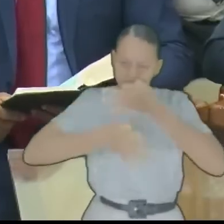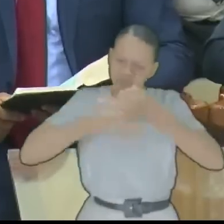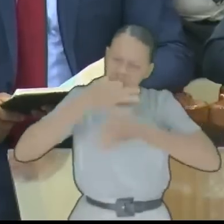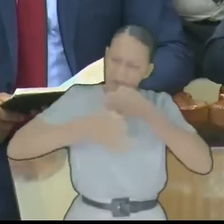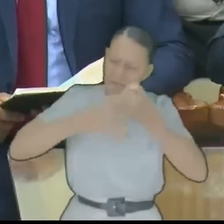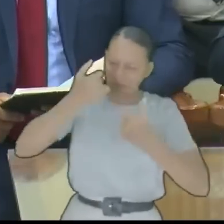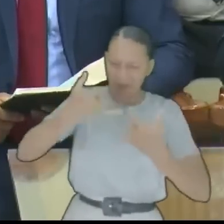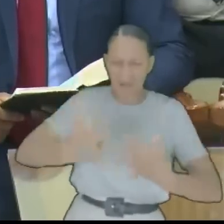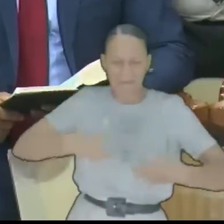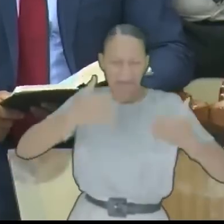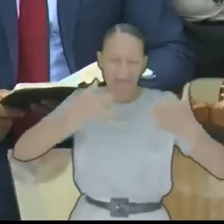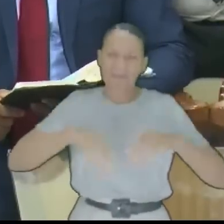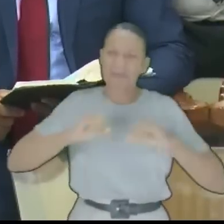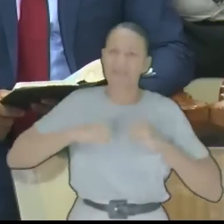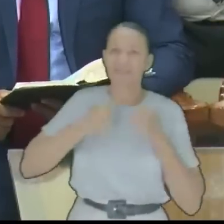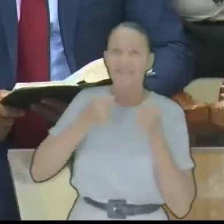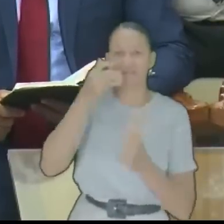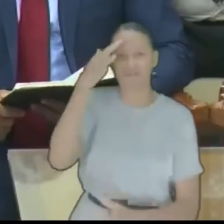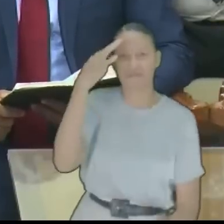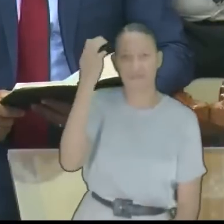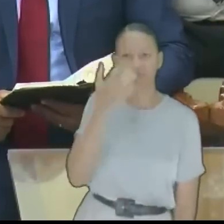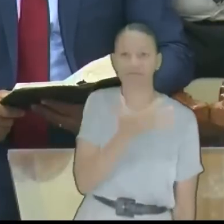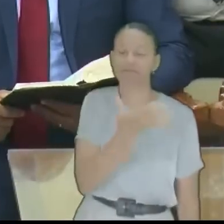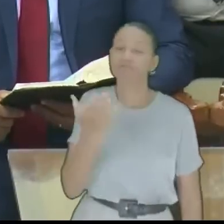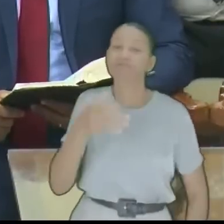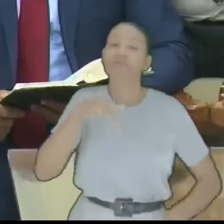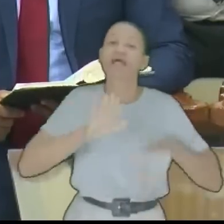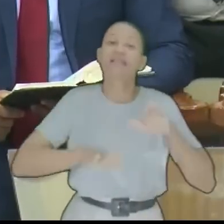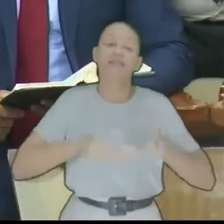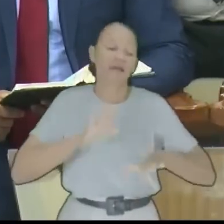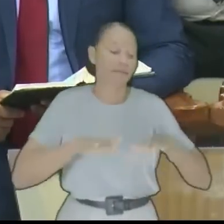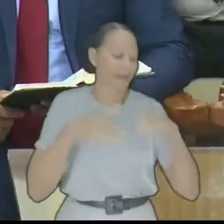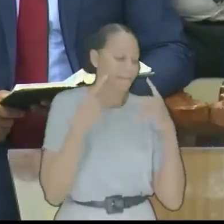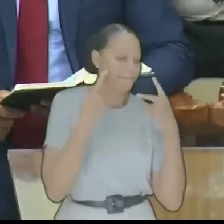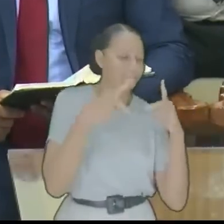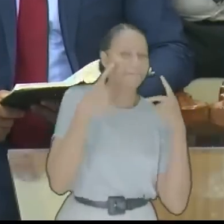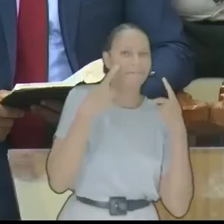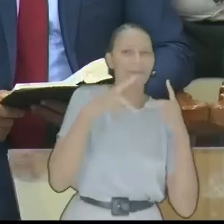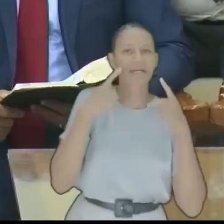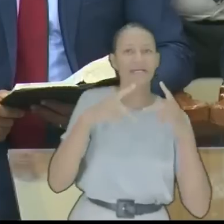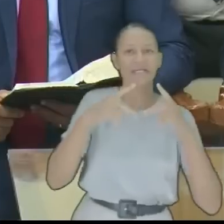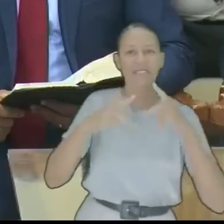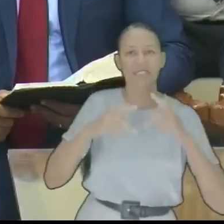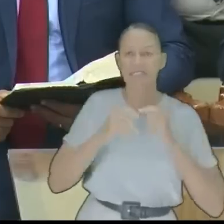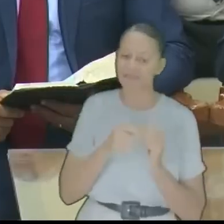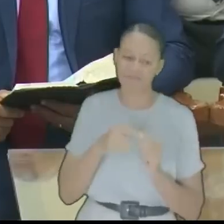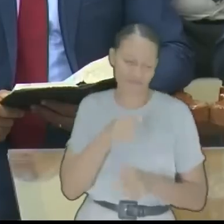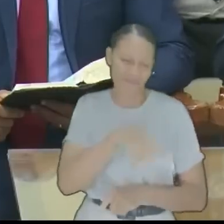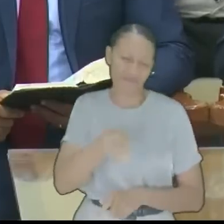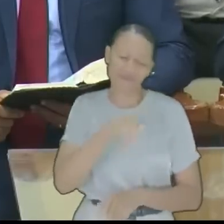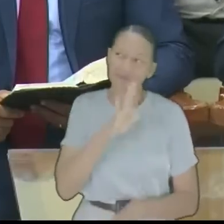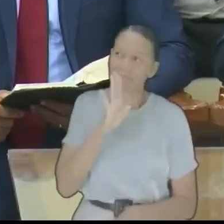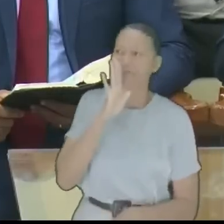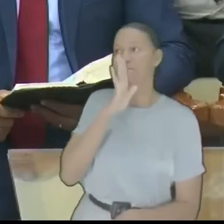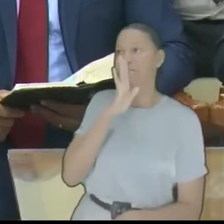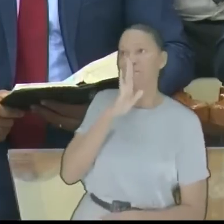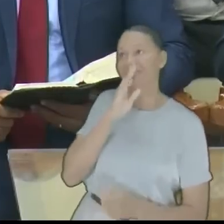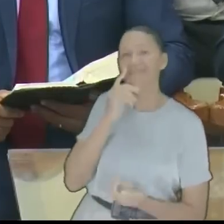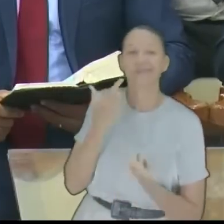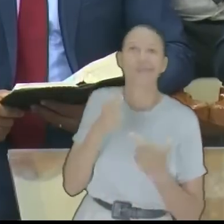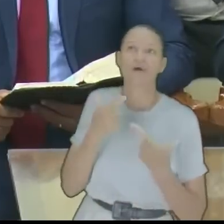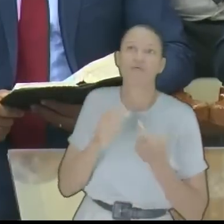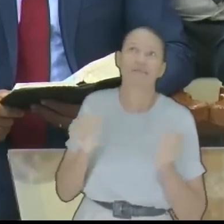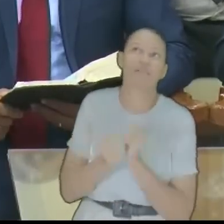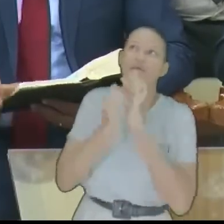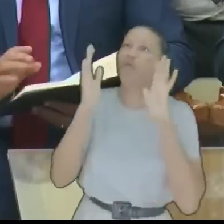para defender a nossa fé. Talvez a mensagem não dê para dar muito glória a Deus, mas você